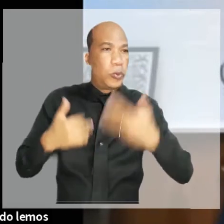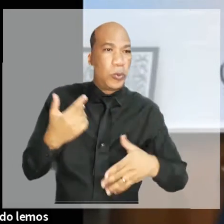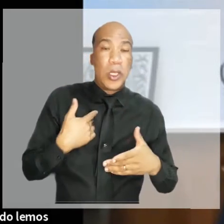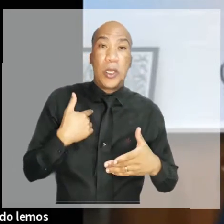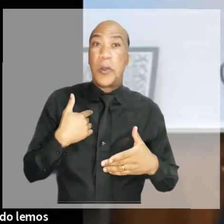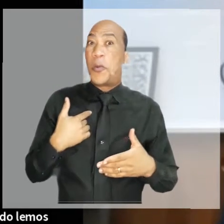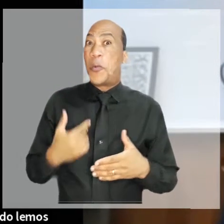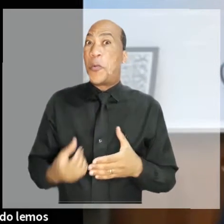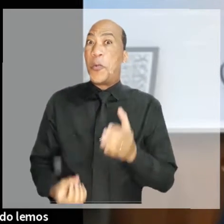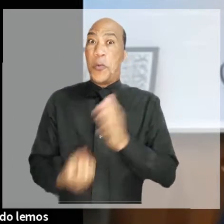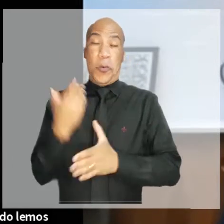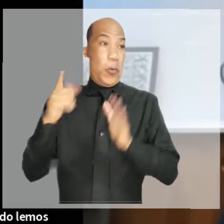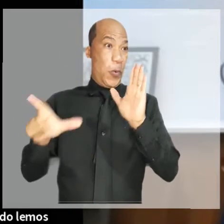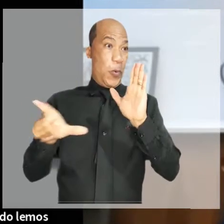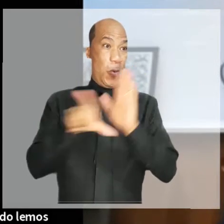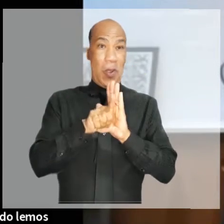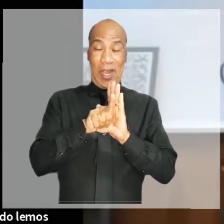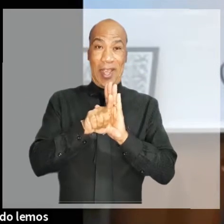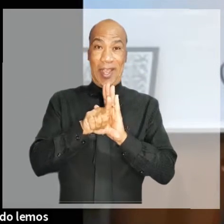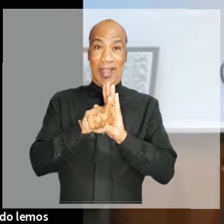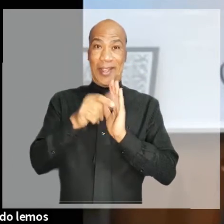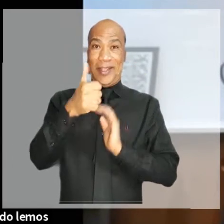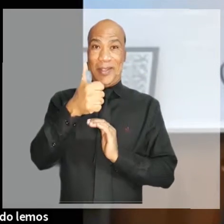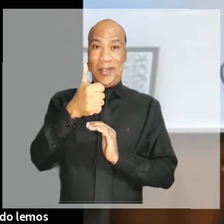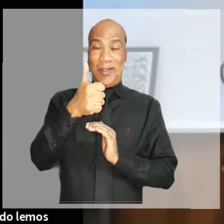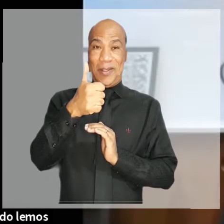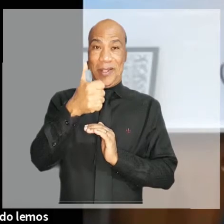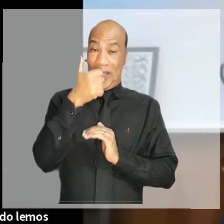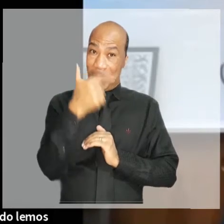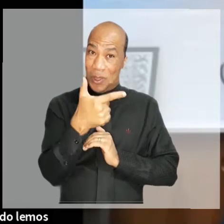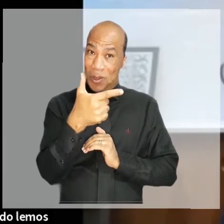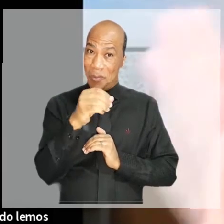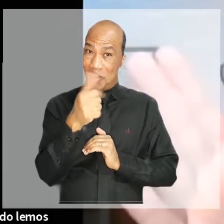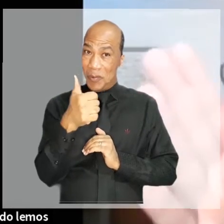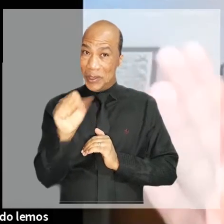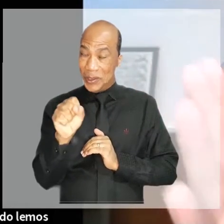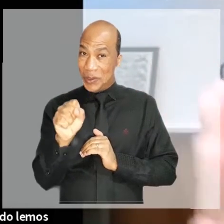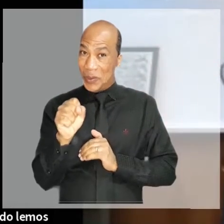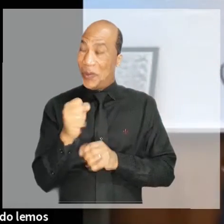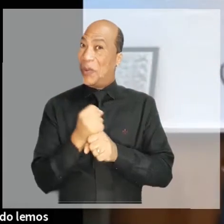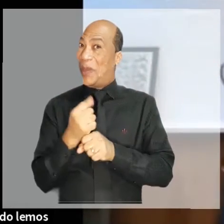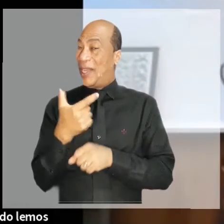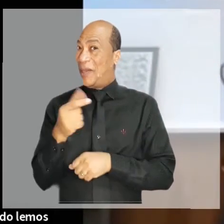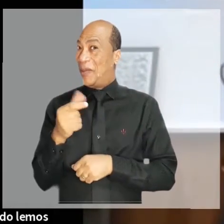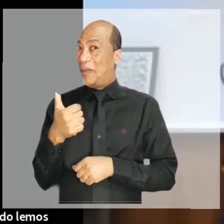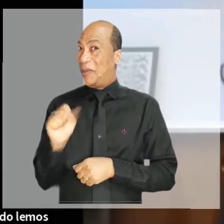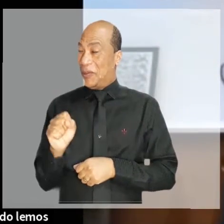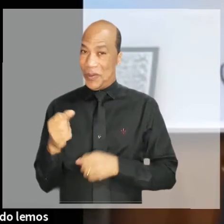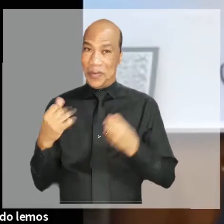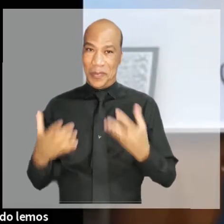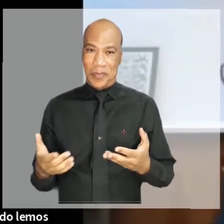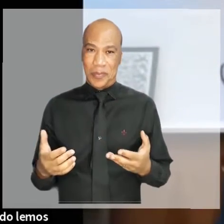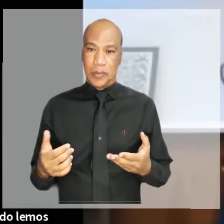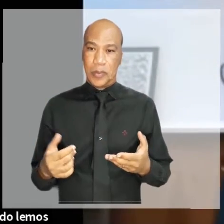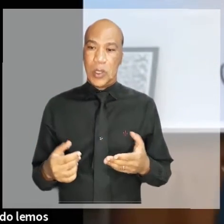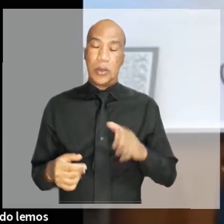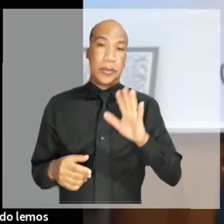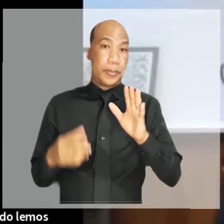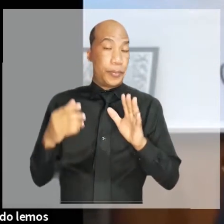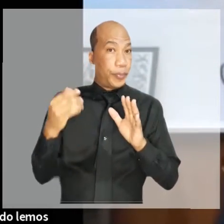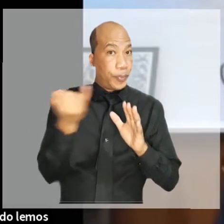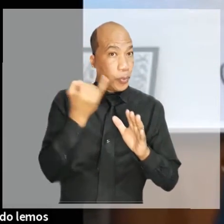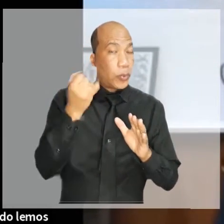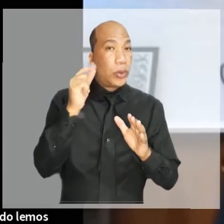importante. A LGPD ela tem que ser vista sempre com duas funções, né? Às vezes eu acho que ela é vista só com